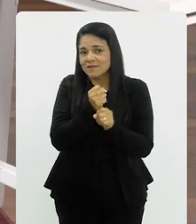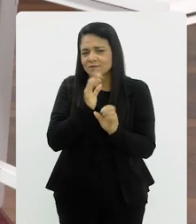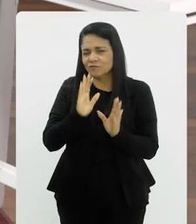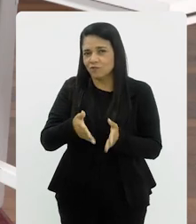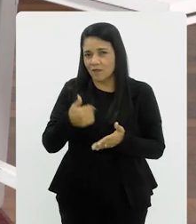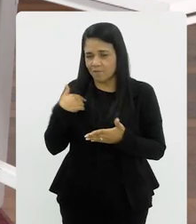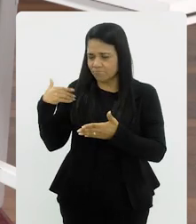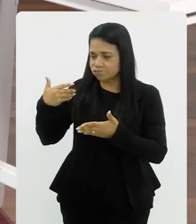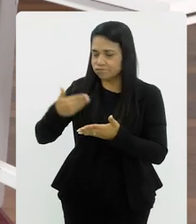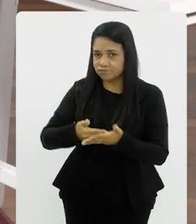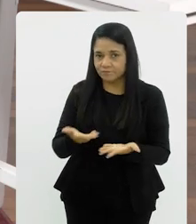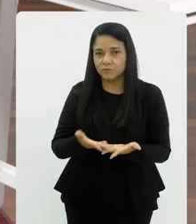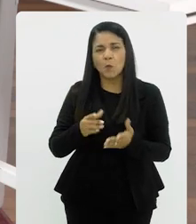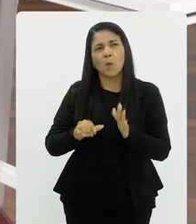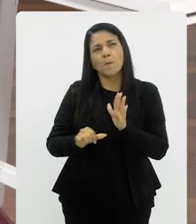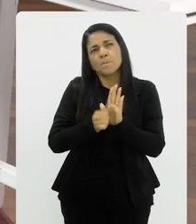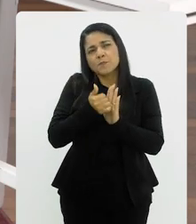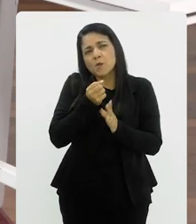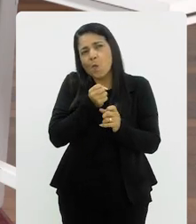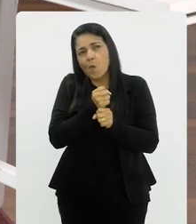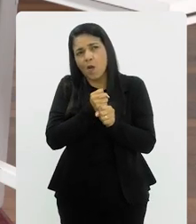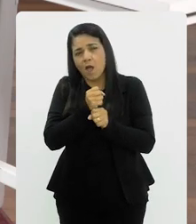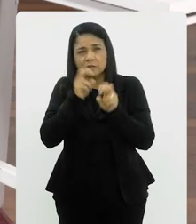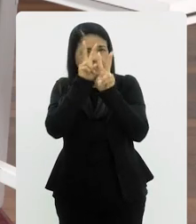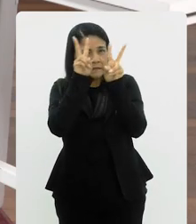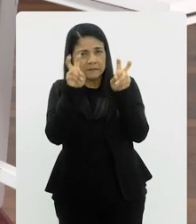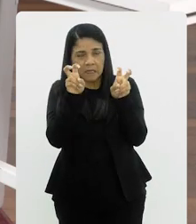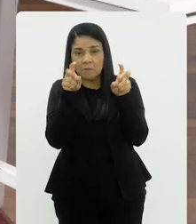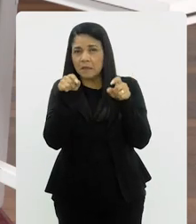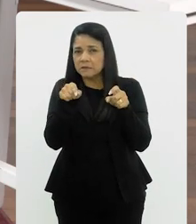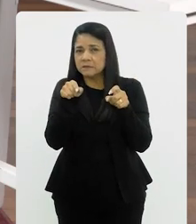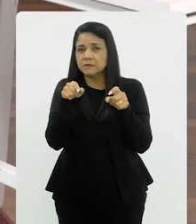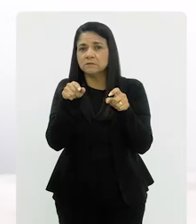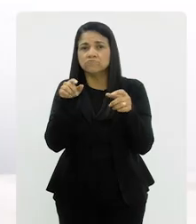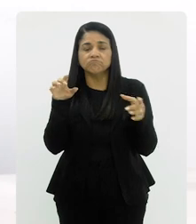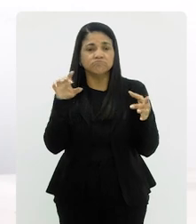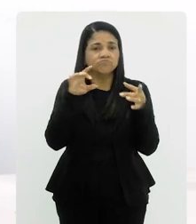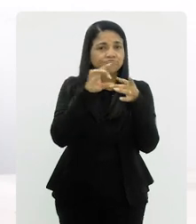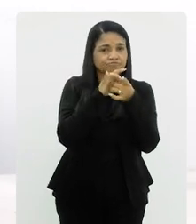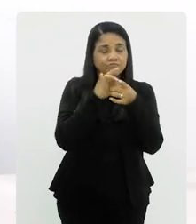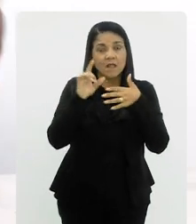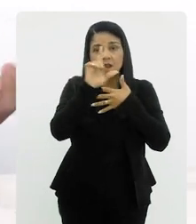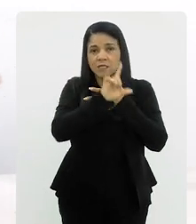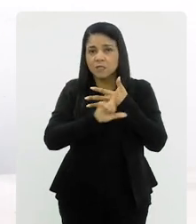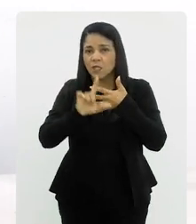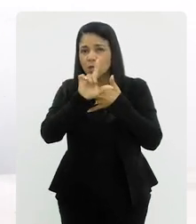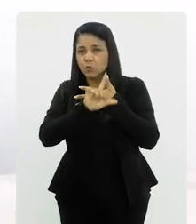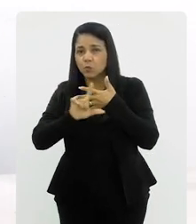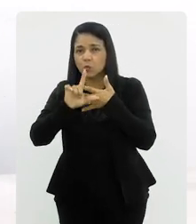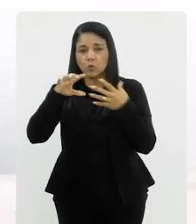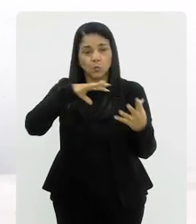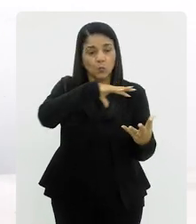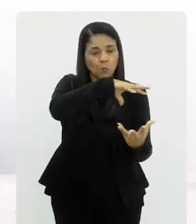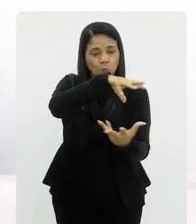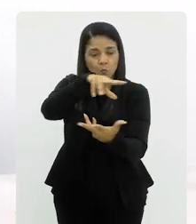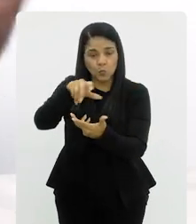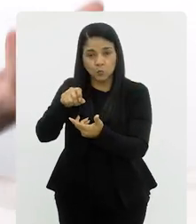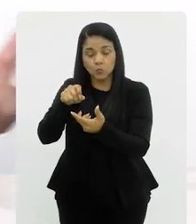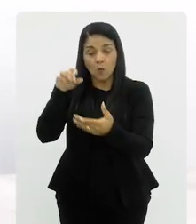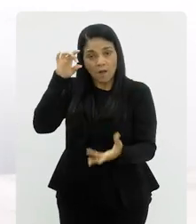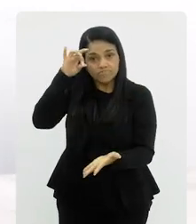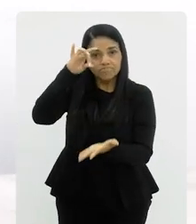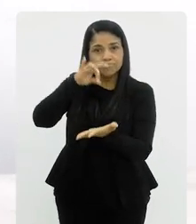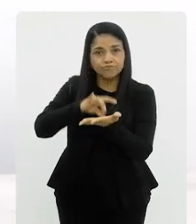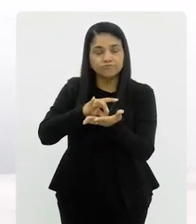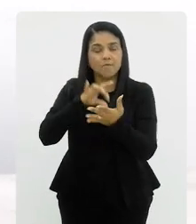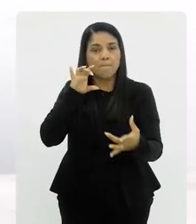que você desenvolveu nesse primeiro ano seu? O primeiro ano a gente fez uma ligação com as várias histórias da literatura mundial com a realidade